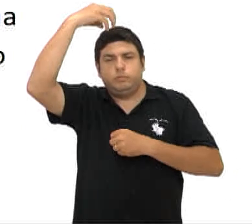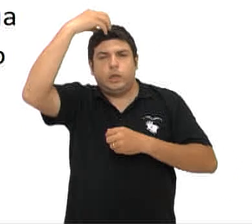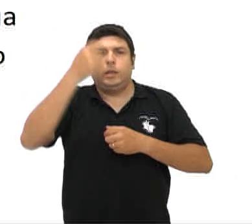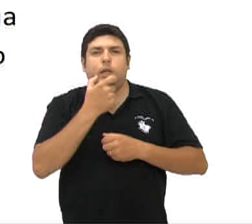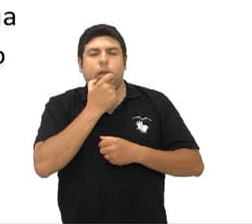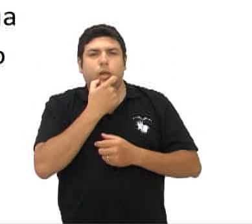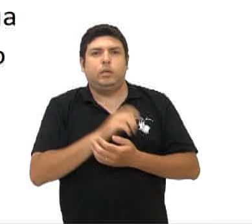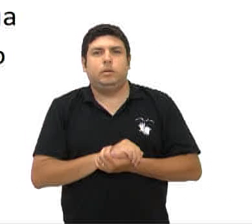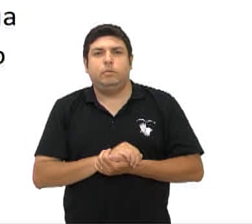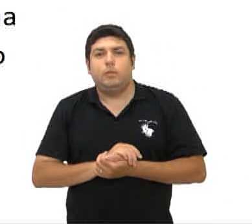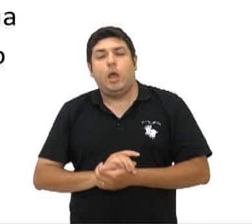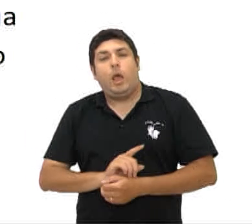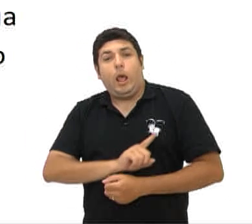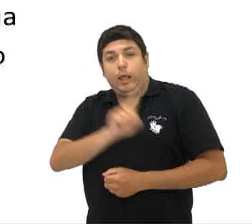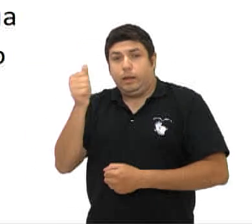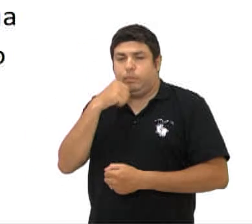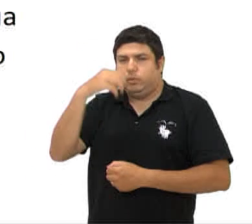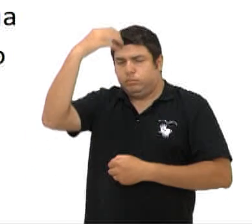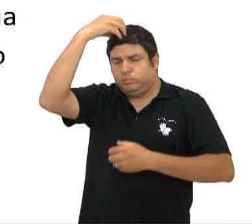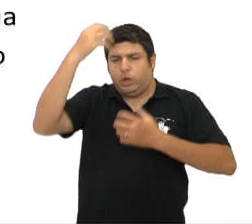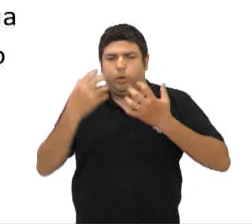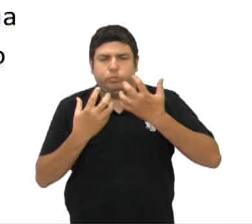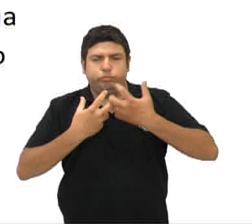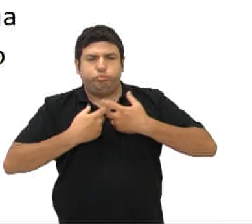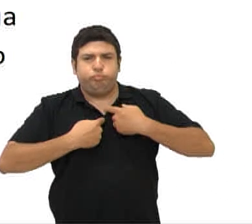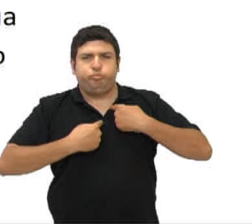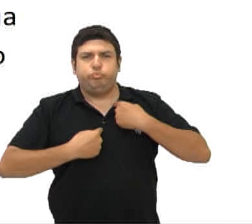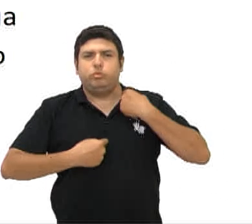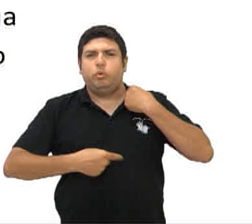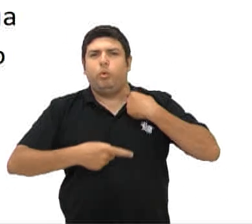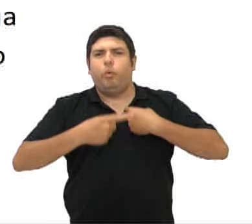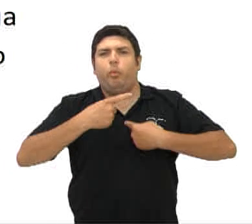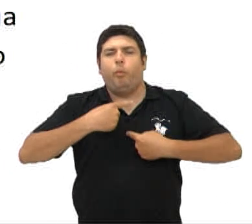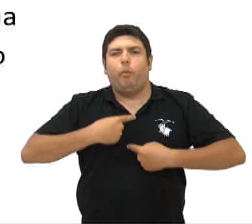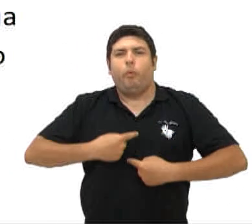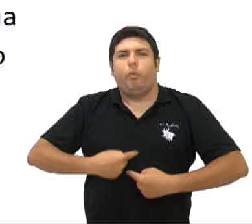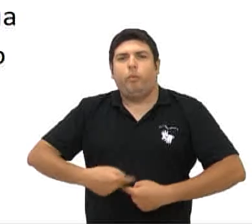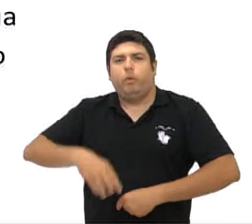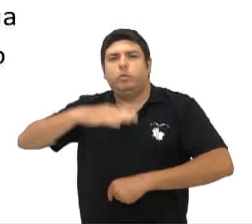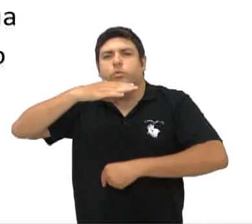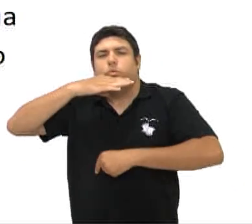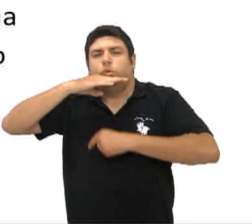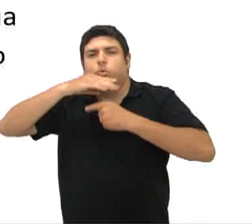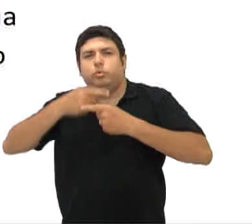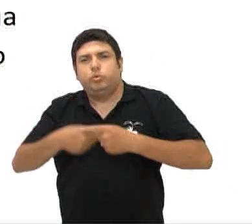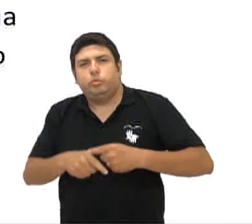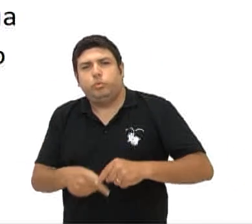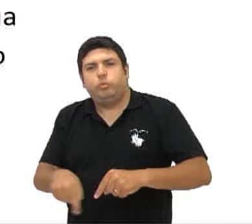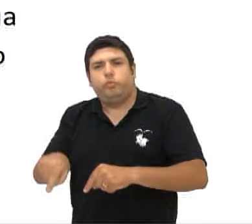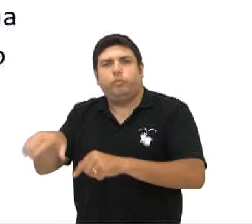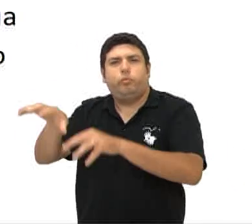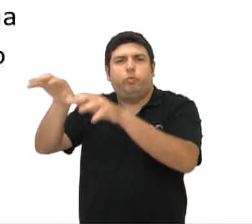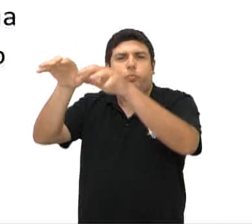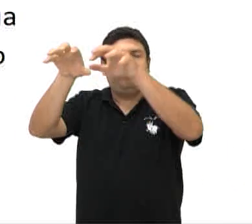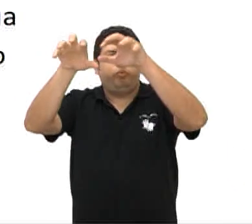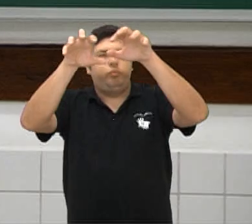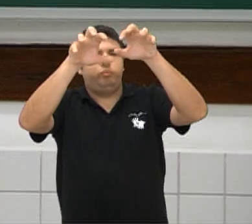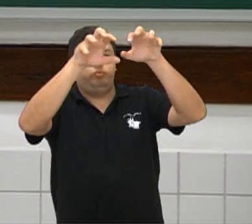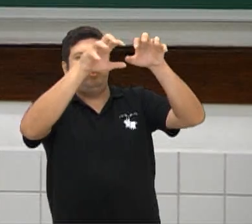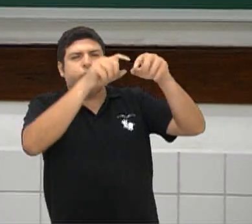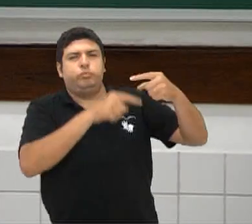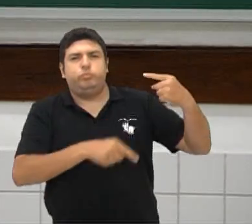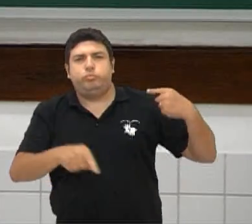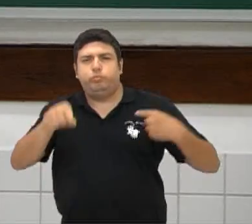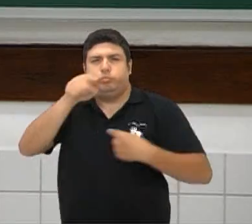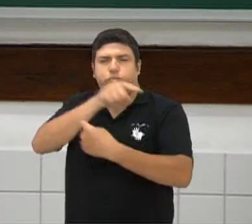sistema digestivo da Dona Elizabeth, a água volta rapidamente para a forma que saiu do Ceará e o ciclo começa outra vez. Então aqui,